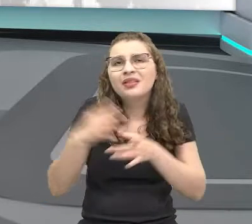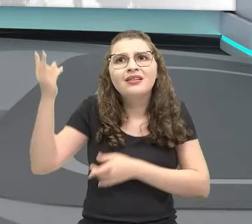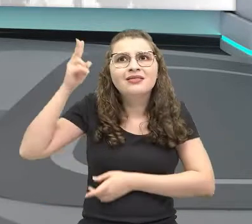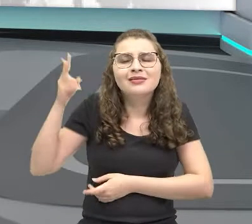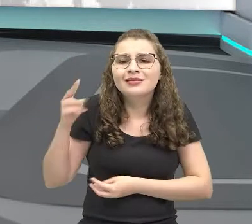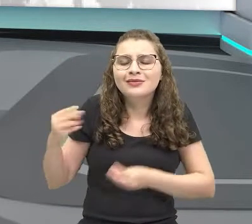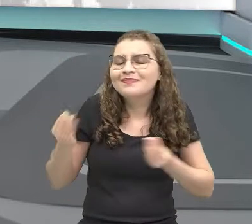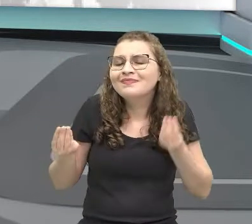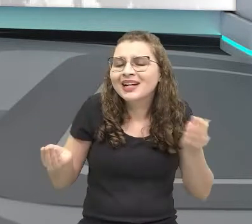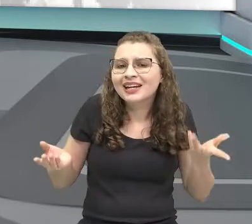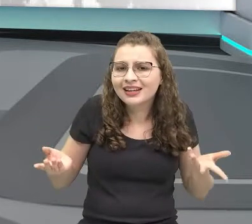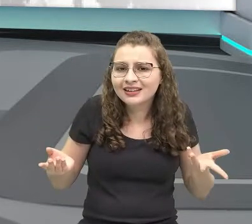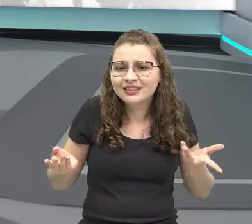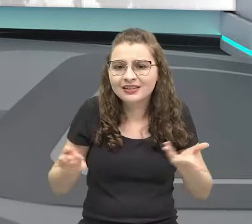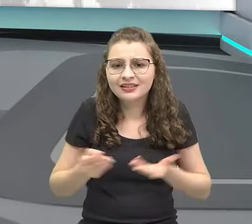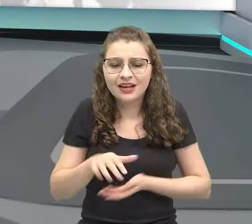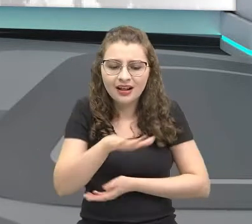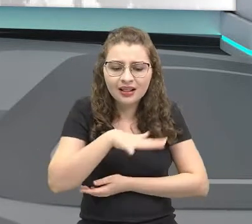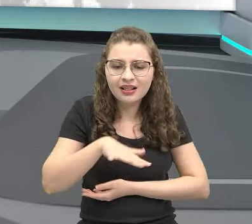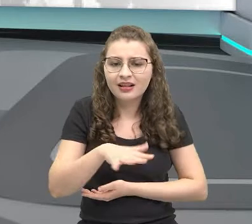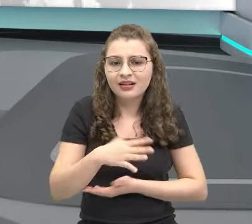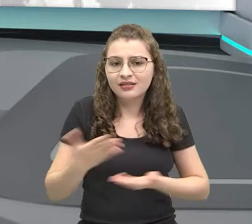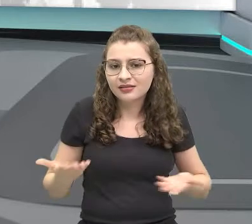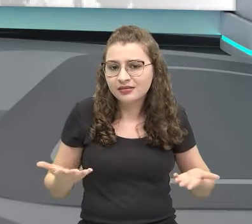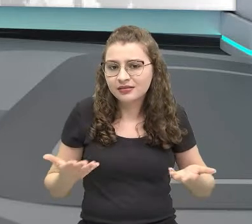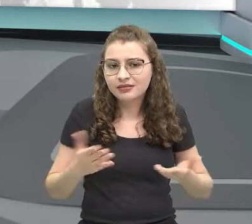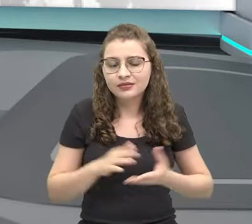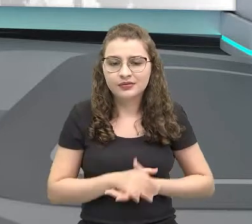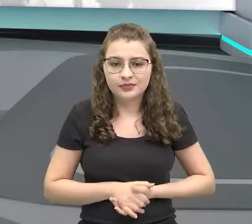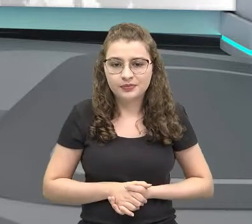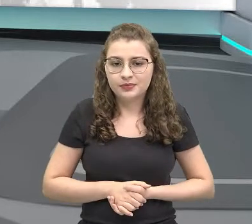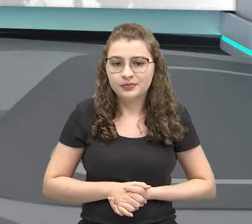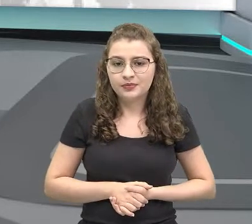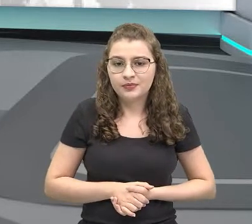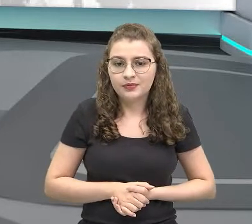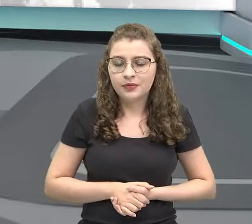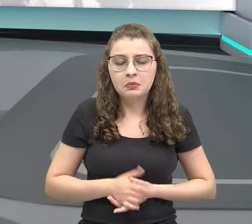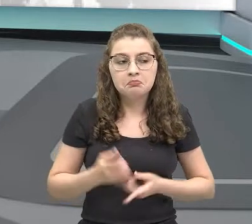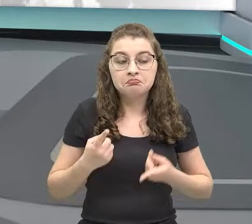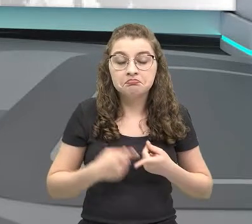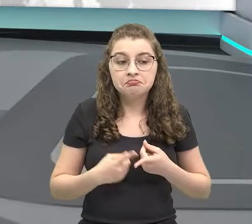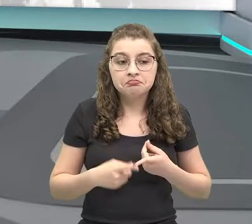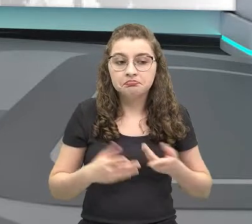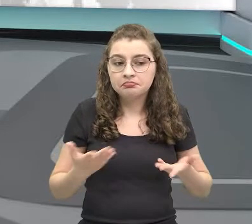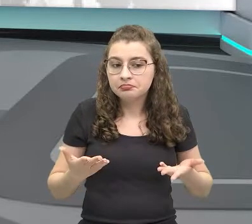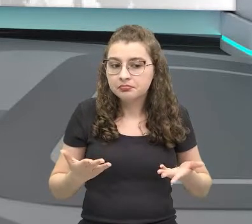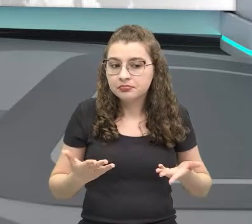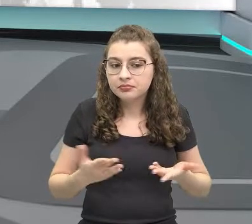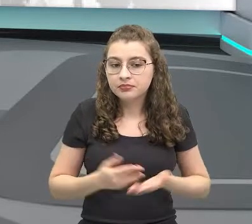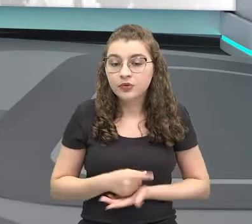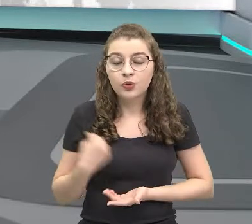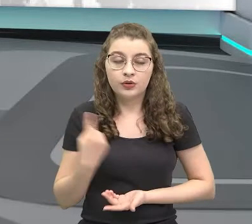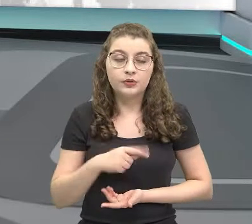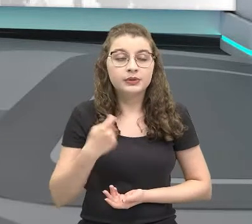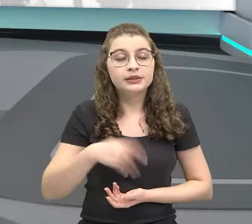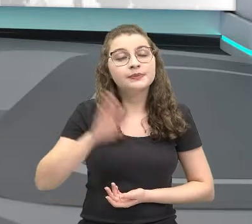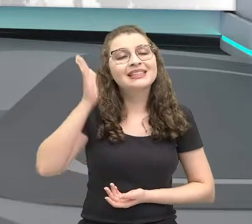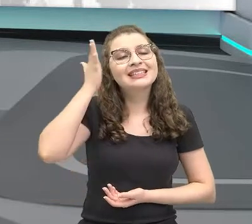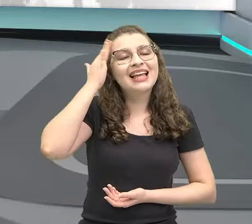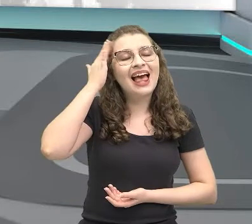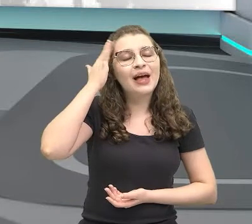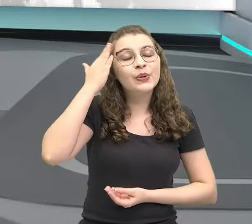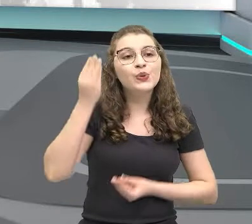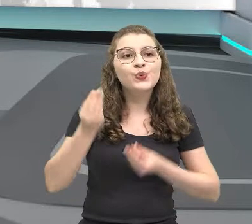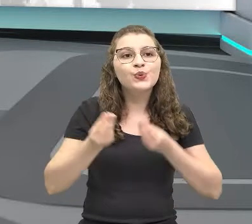histórico? O que estava acontecendo naquela época? O que estava acontecendo? Por quê? Porque é importante que nós saibamos como